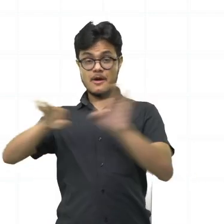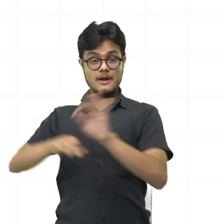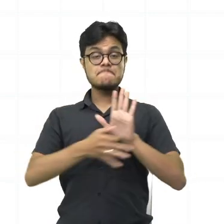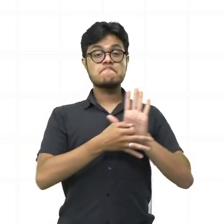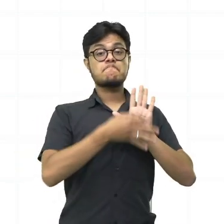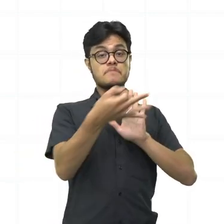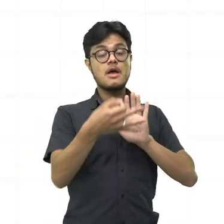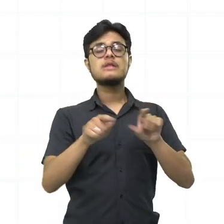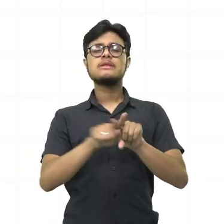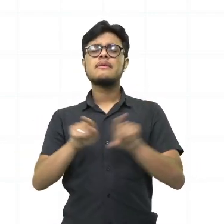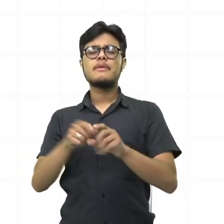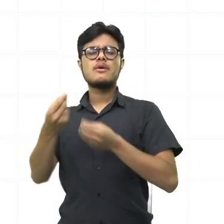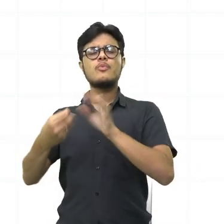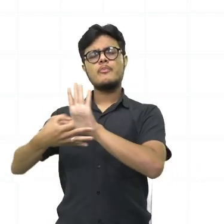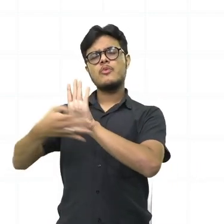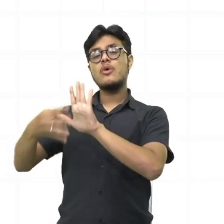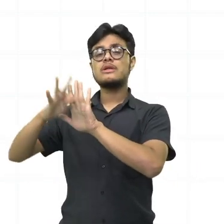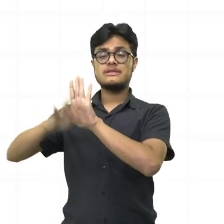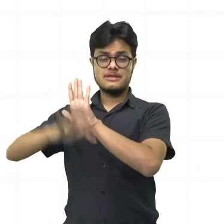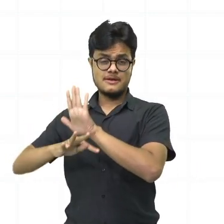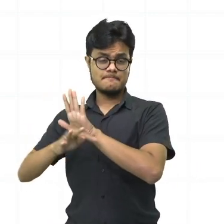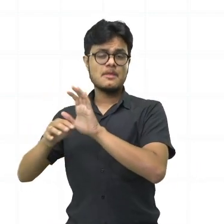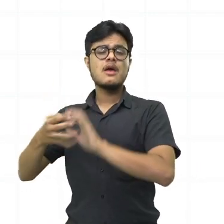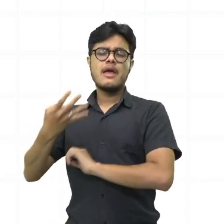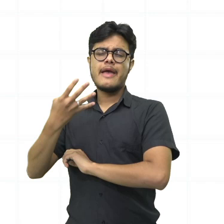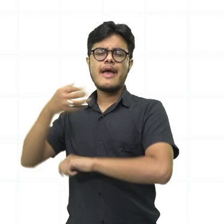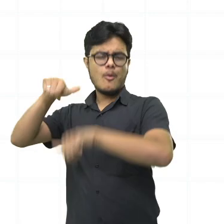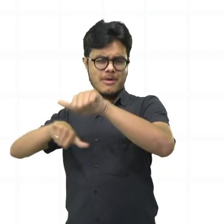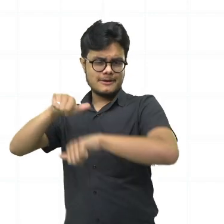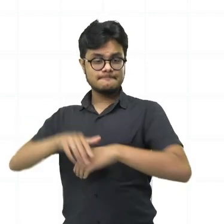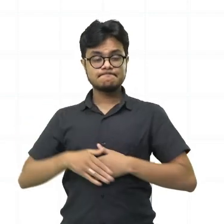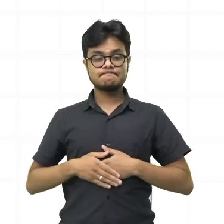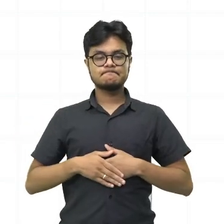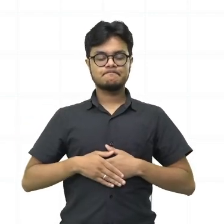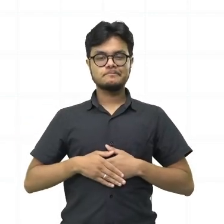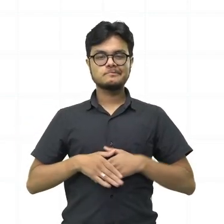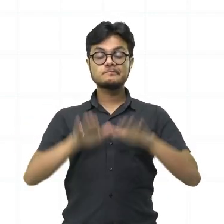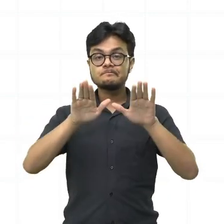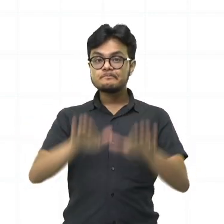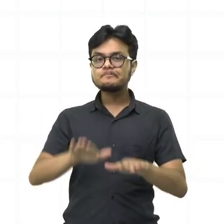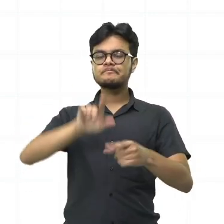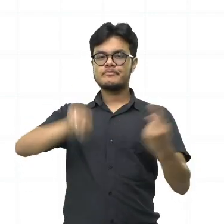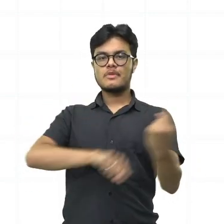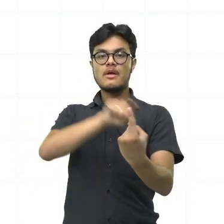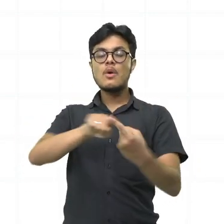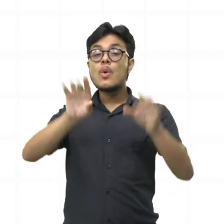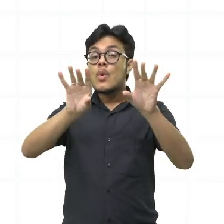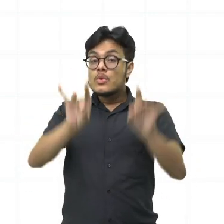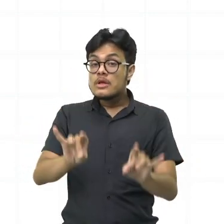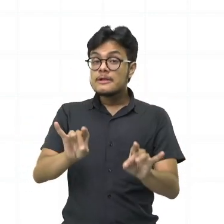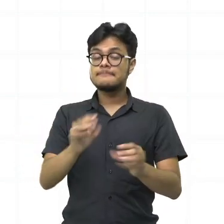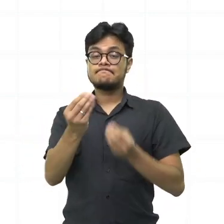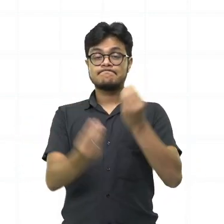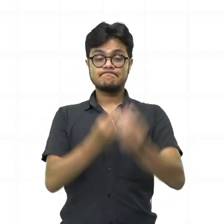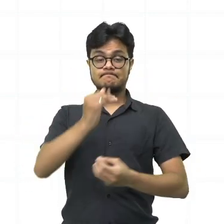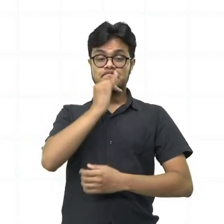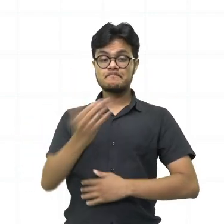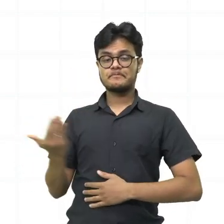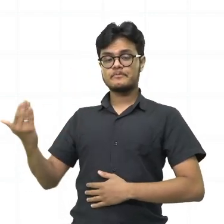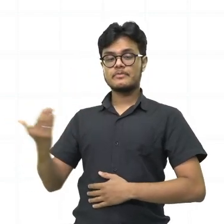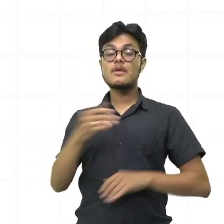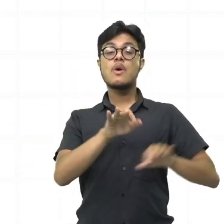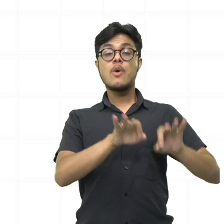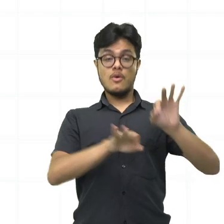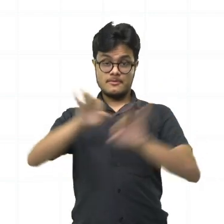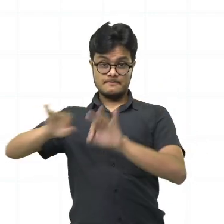argumentativos e apreciativos. Observem bem esse objeto de conhecimento. E como detalhamento, nós temos planejamento de